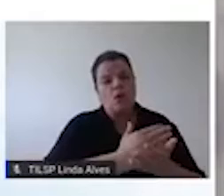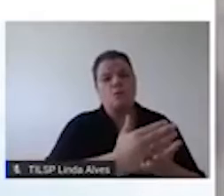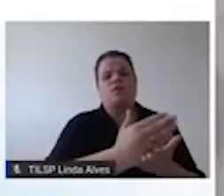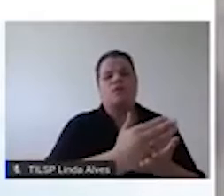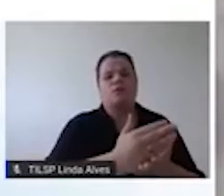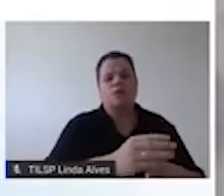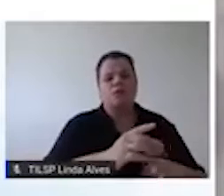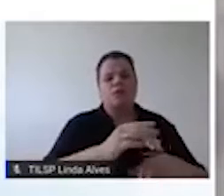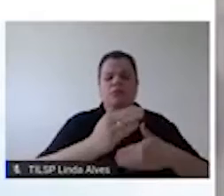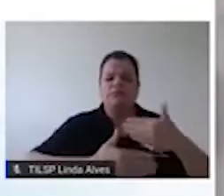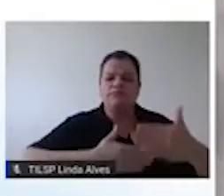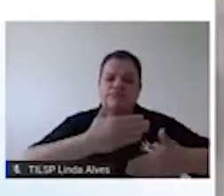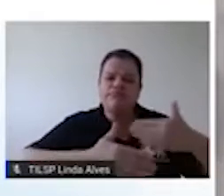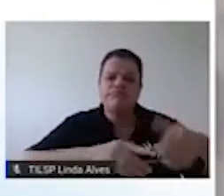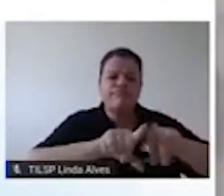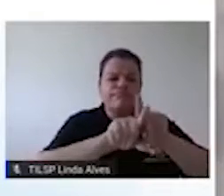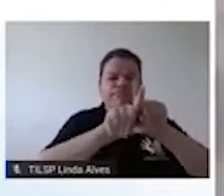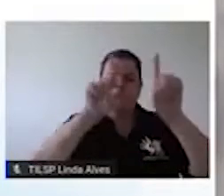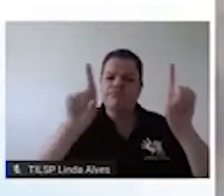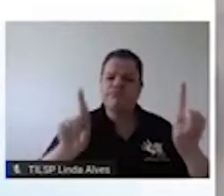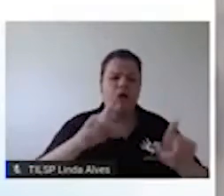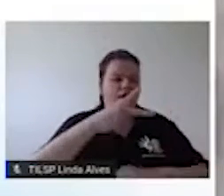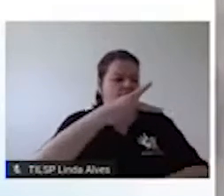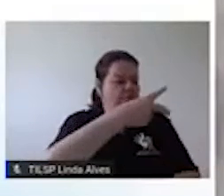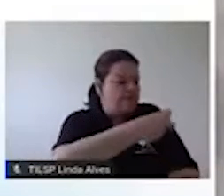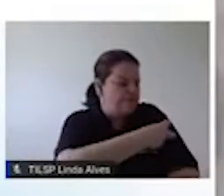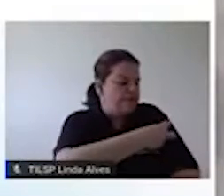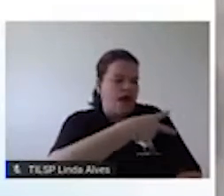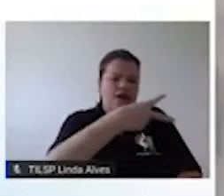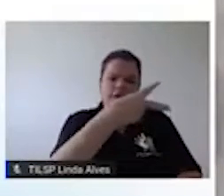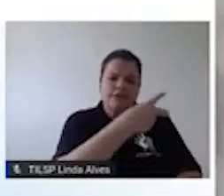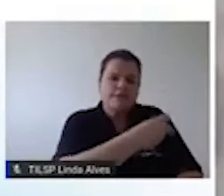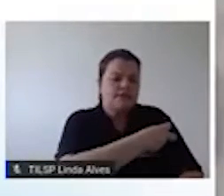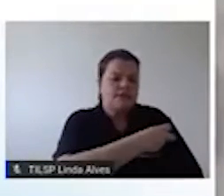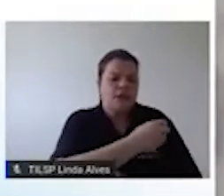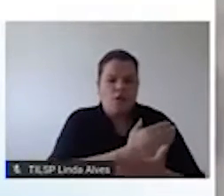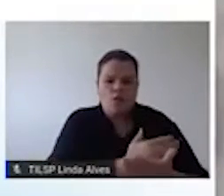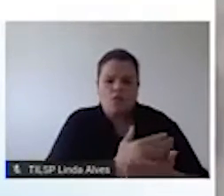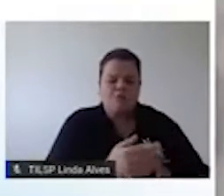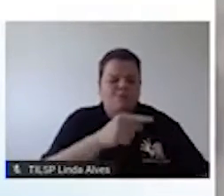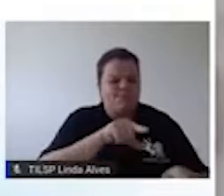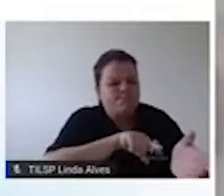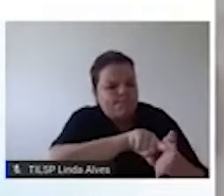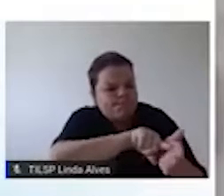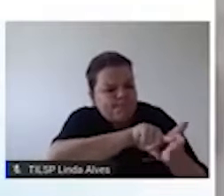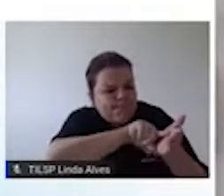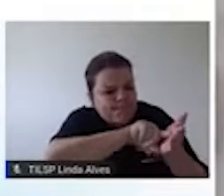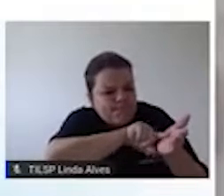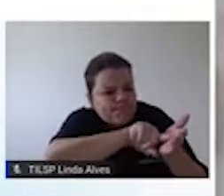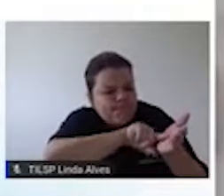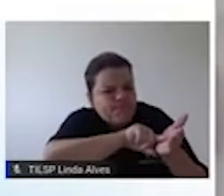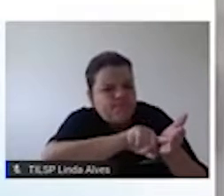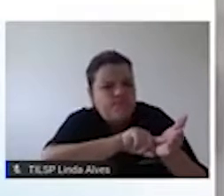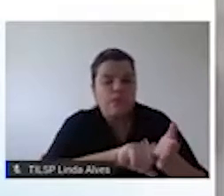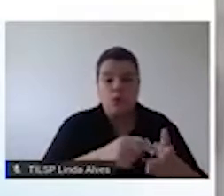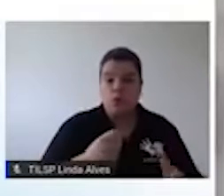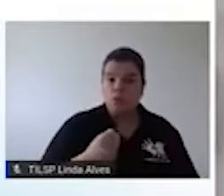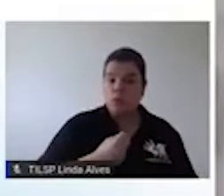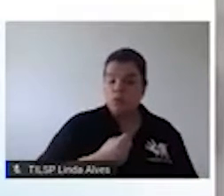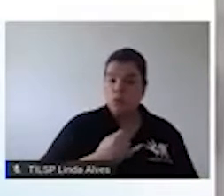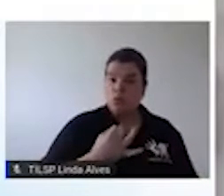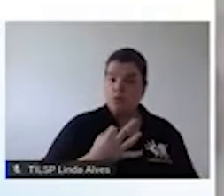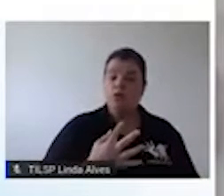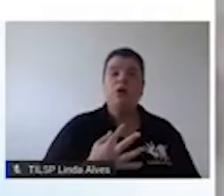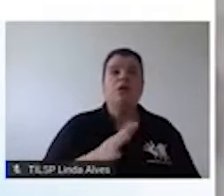pelo desenvolvimento de vacinas nos Estados Unidos. Sim. Né? Os números que se tem é que o